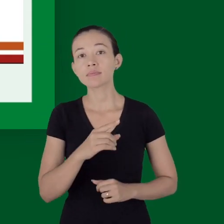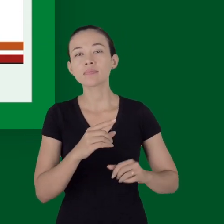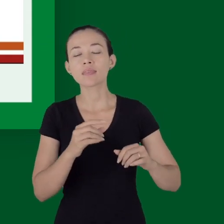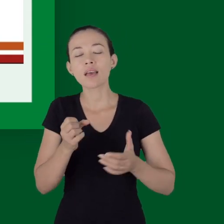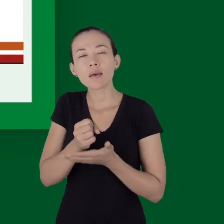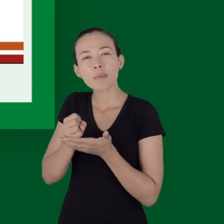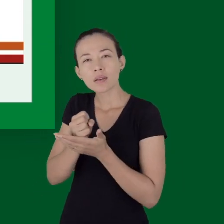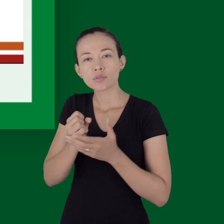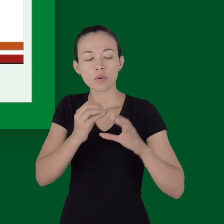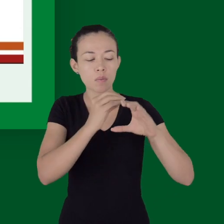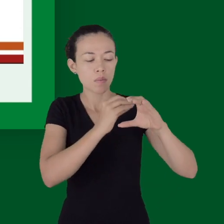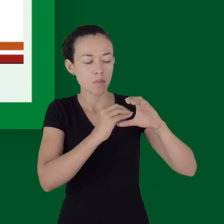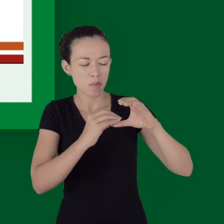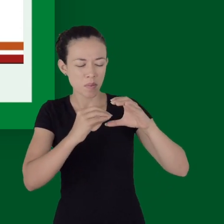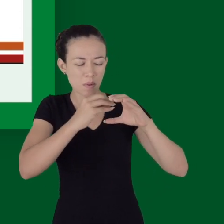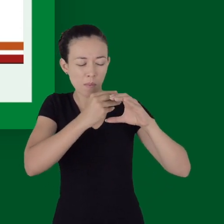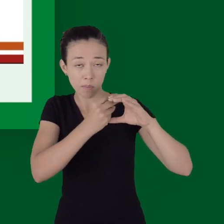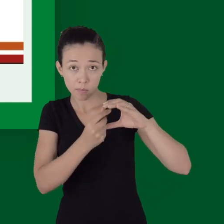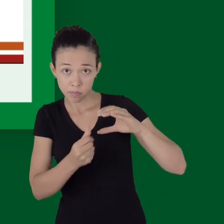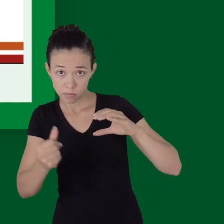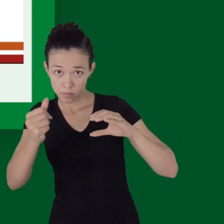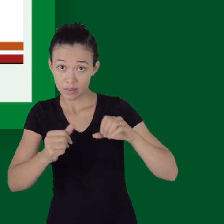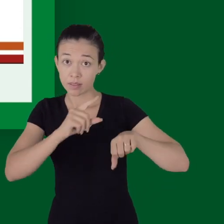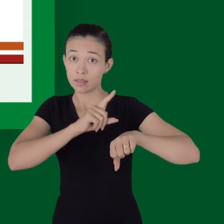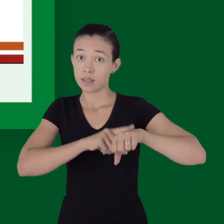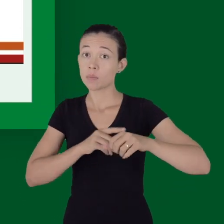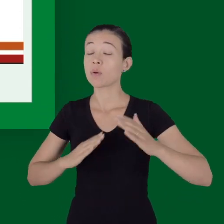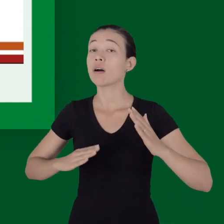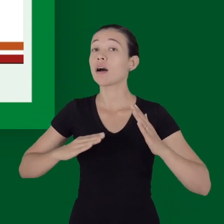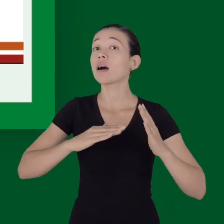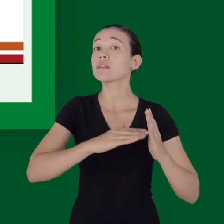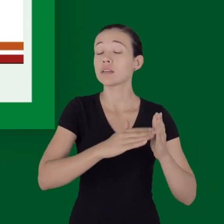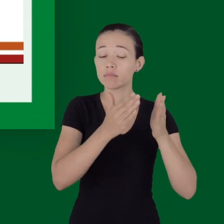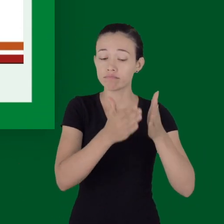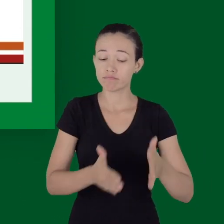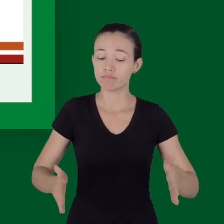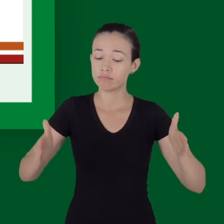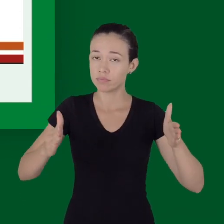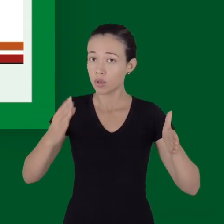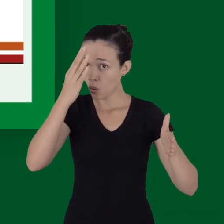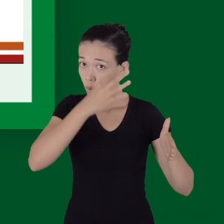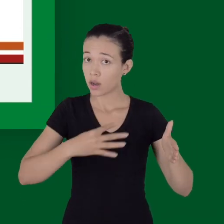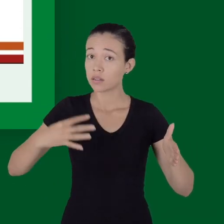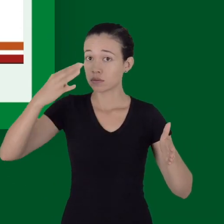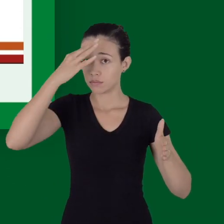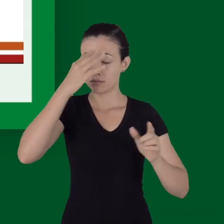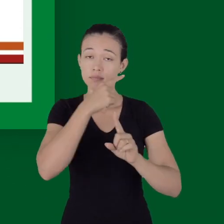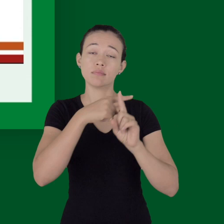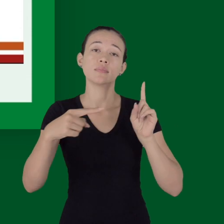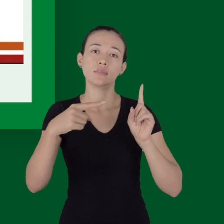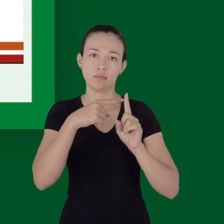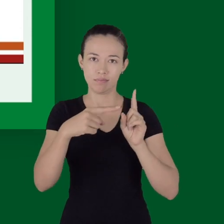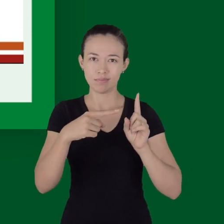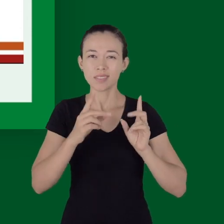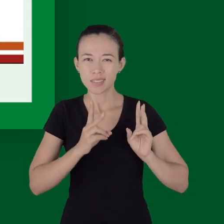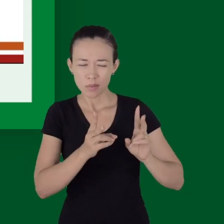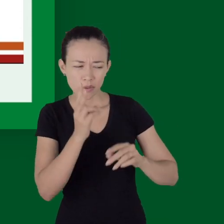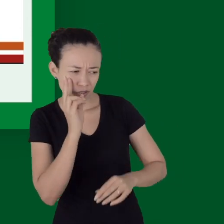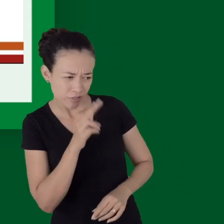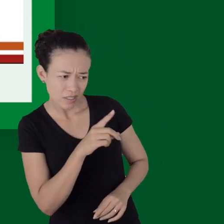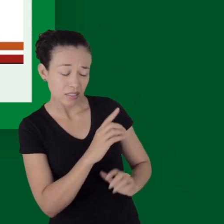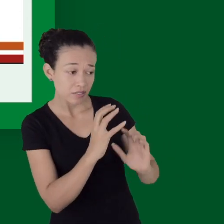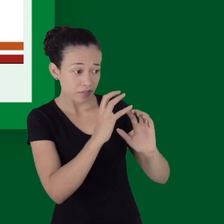ser isquêmico, e para isquêmico o tempo de reperfusão é muito importante. E essa janela para reperfusão, né,